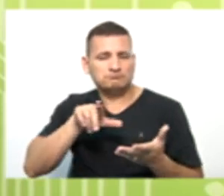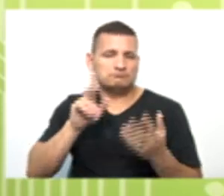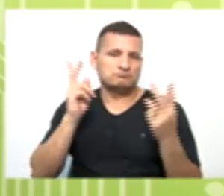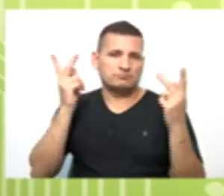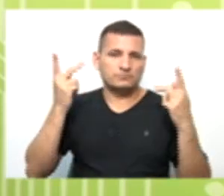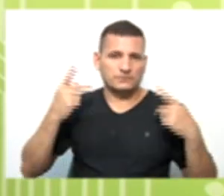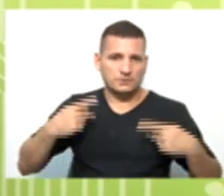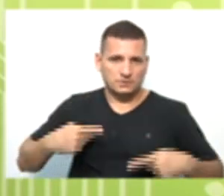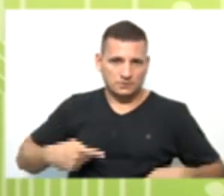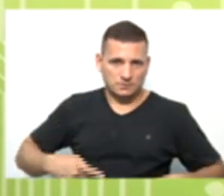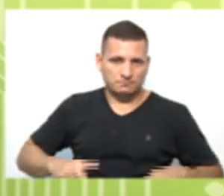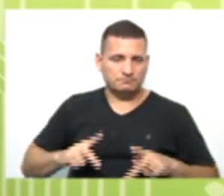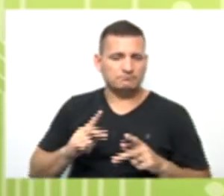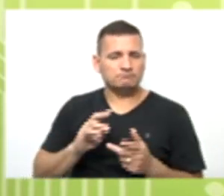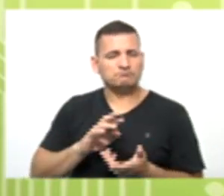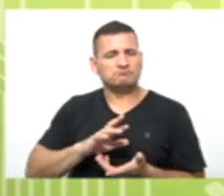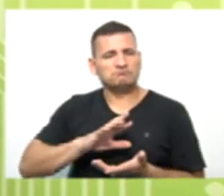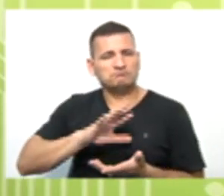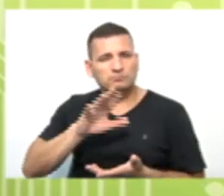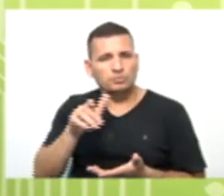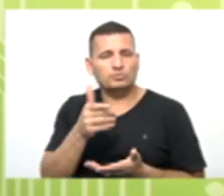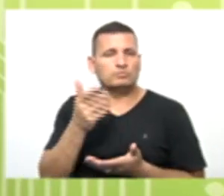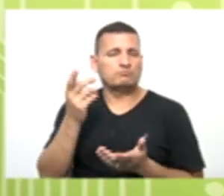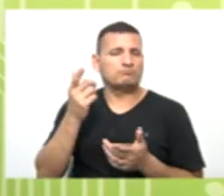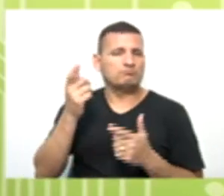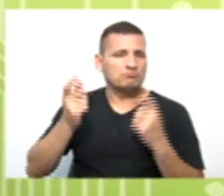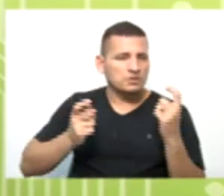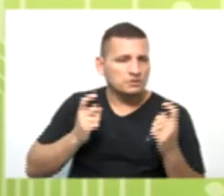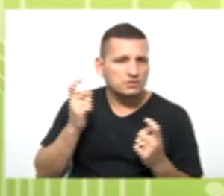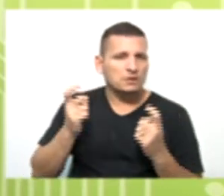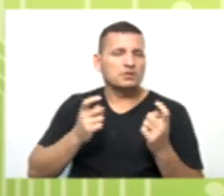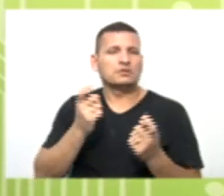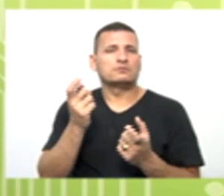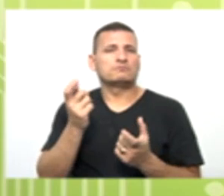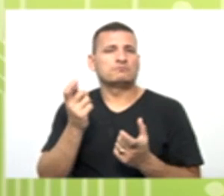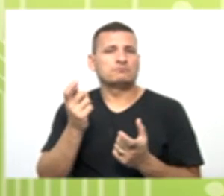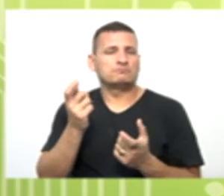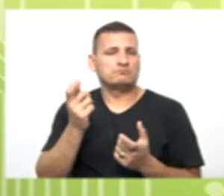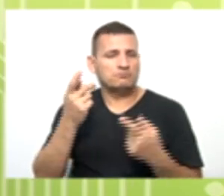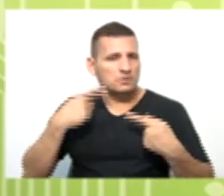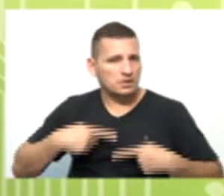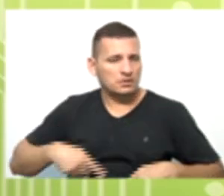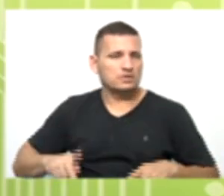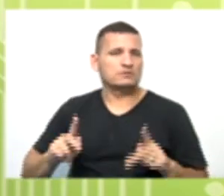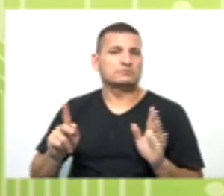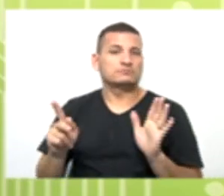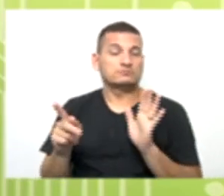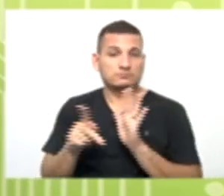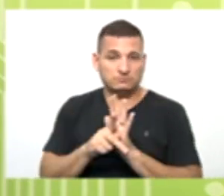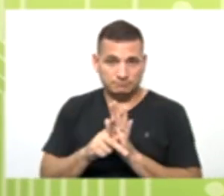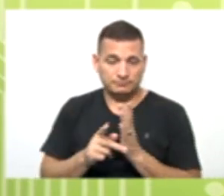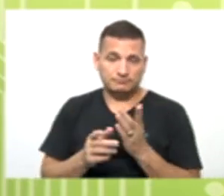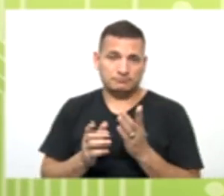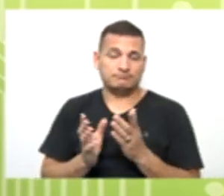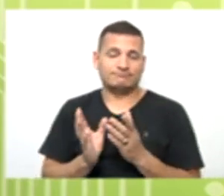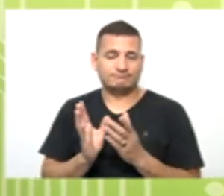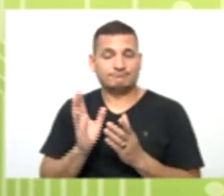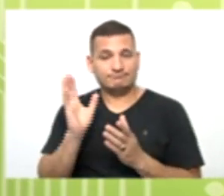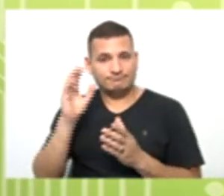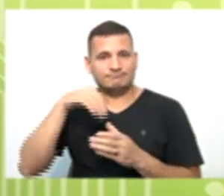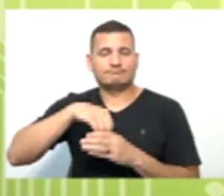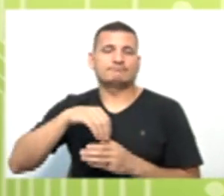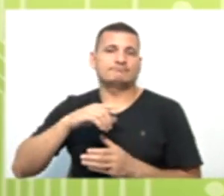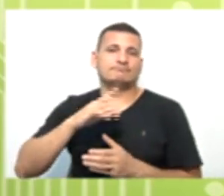as preocupações, né, que permeiam, que envolvem as preocupações humanas, fazem parte desse tipo